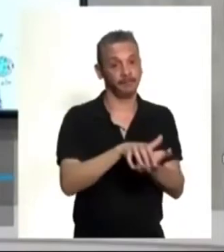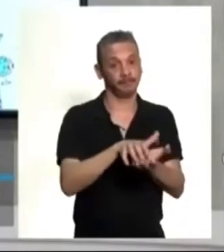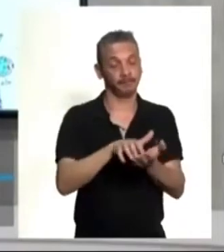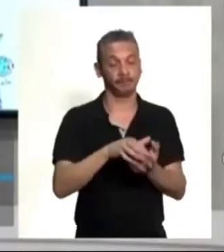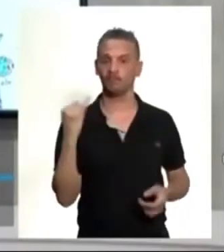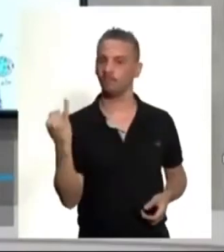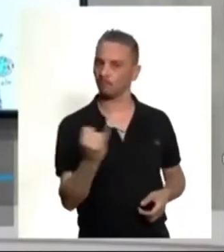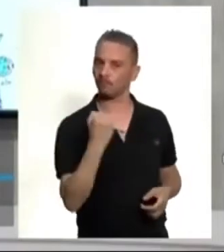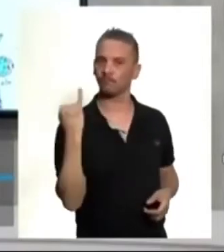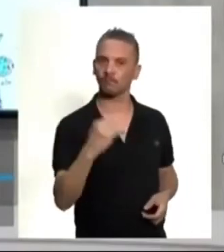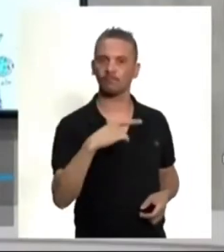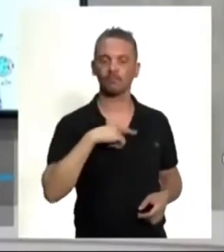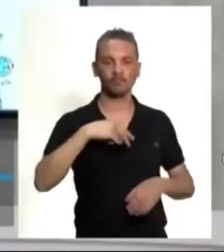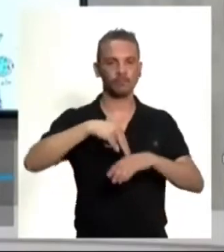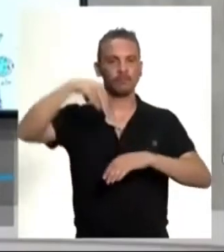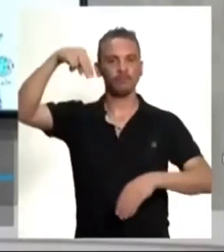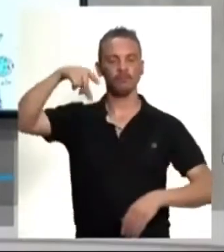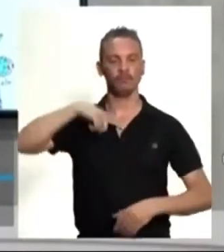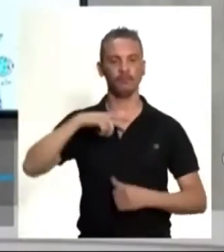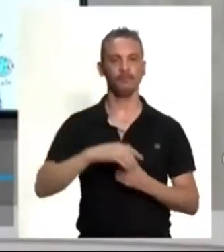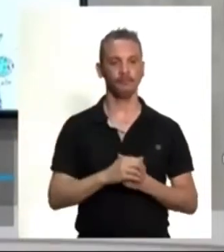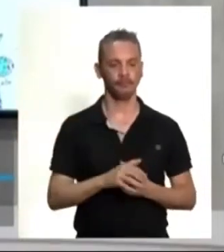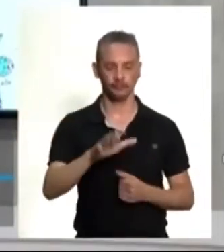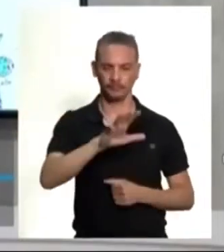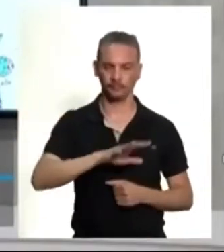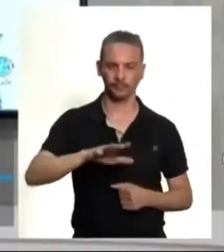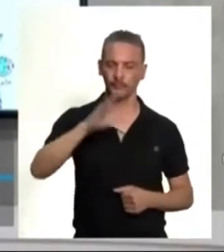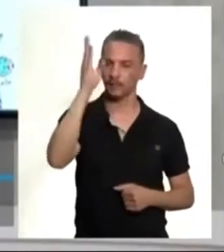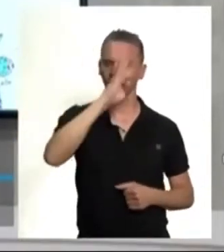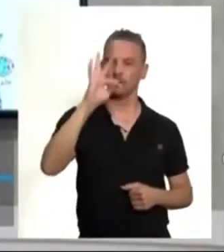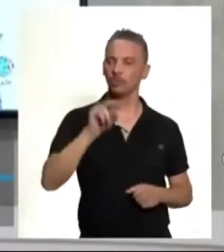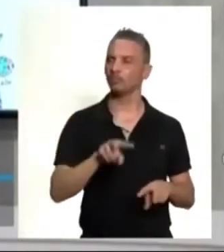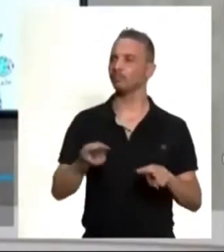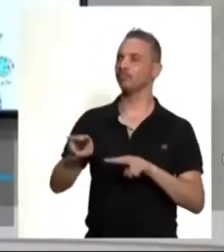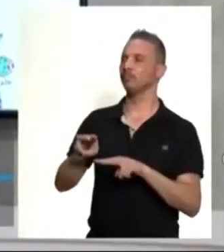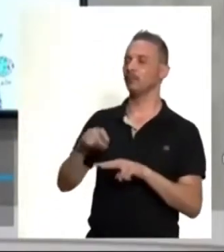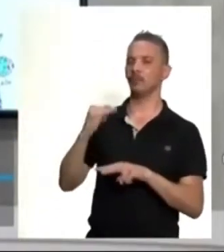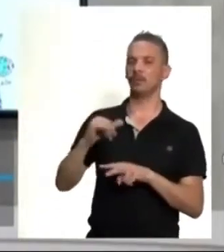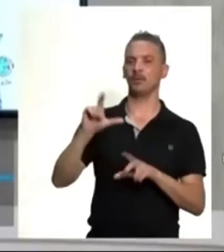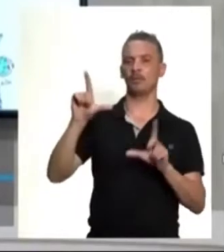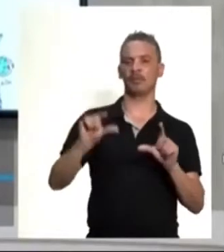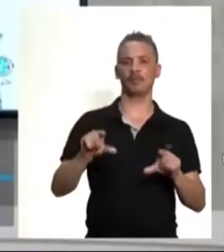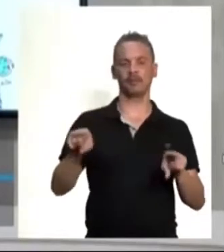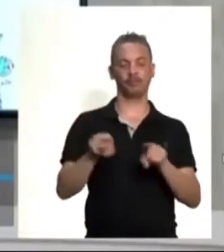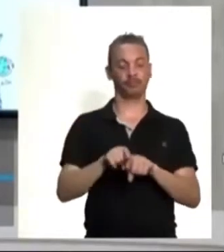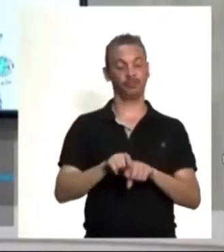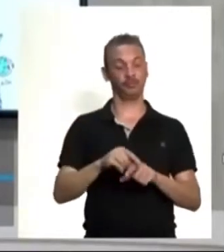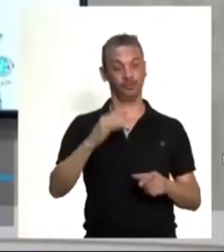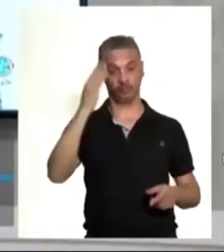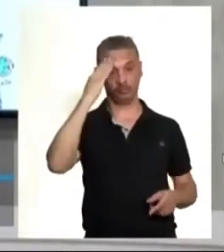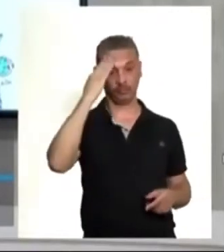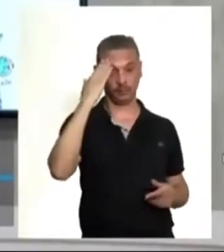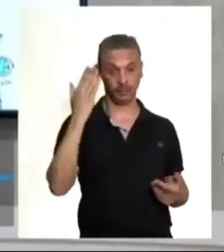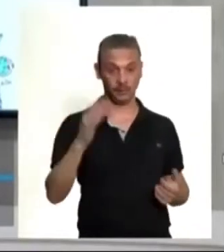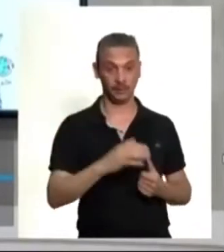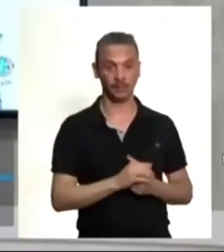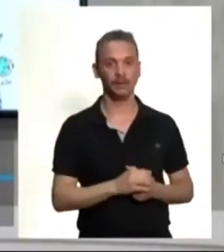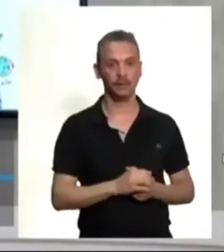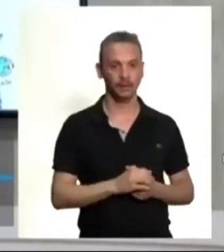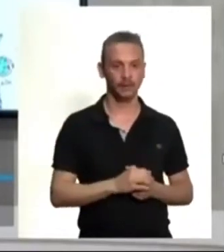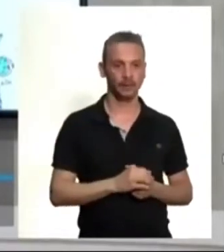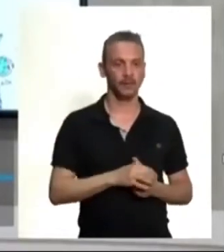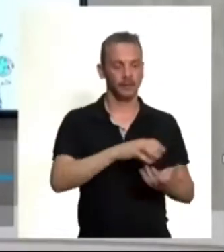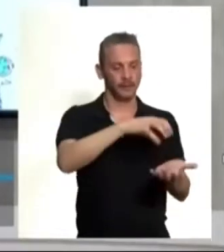super importante para a região norte. Para o contexto nacional todo é menos importante, por exemplo, do que Brasília, do que Belo Horizonte. Mas para o